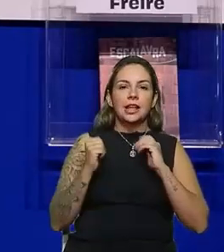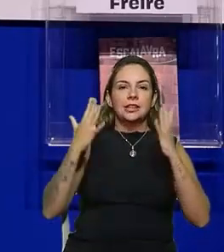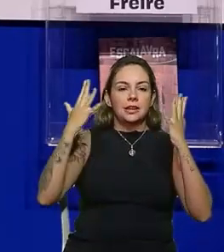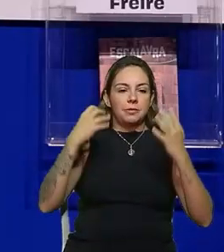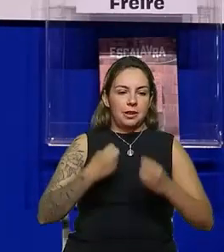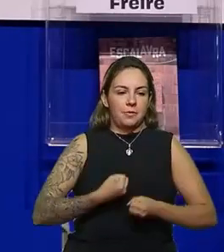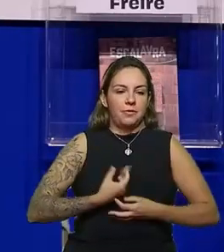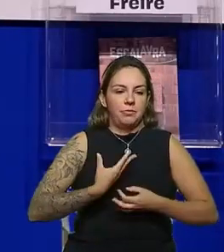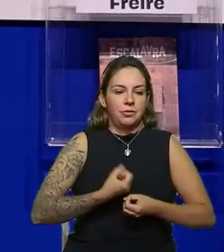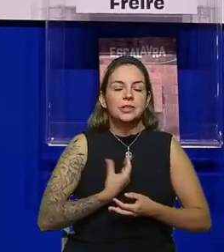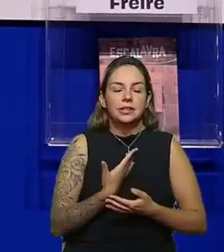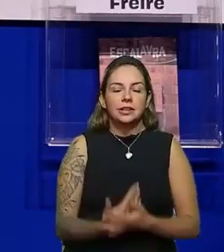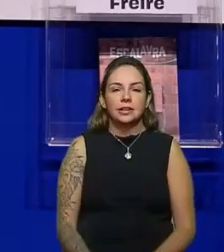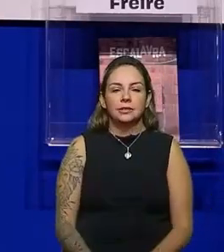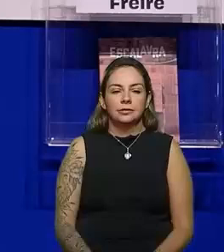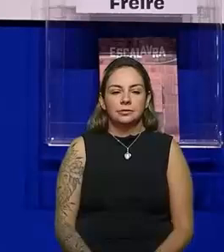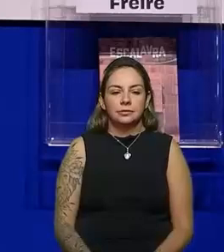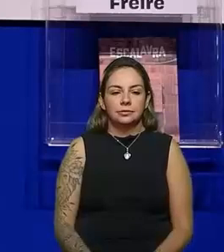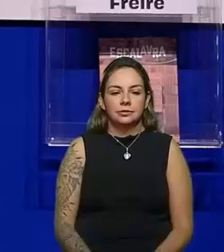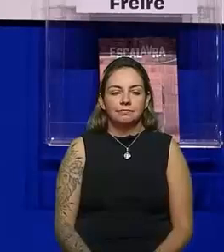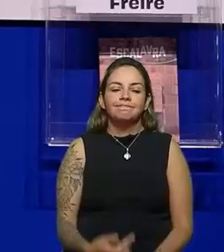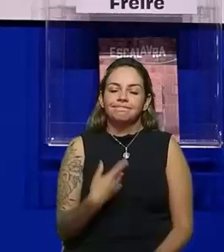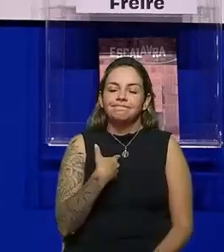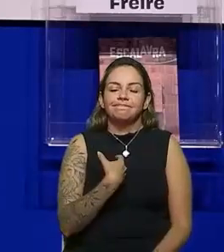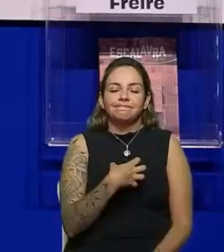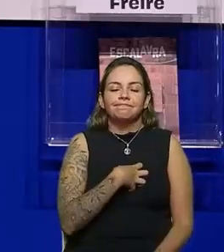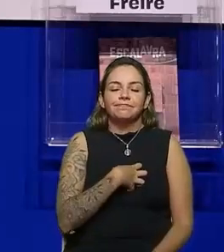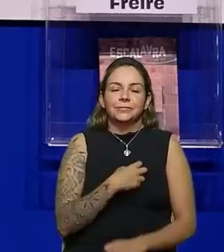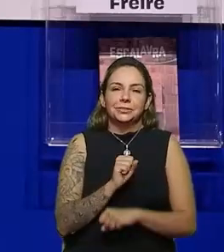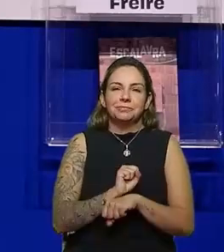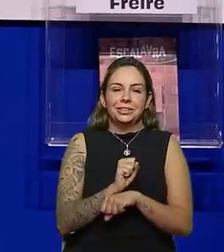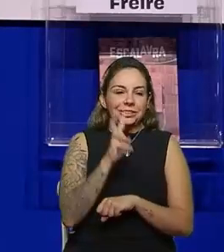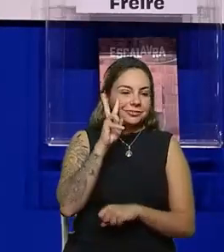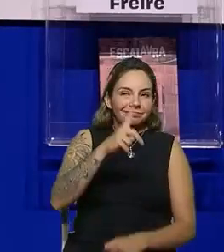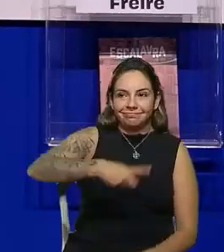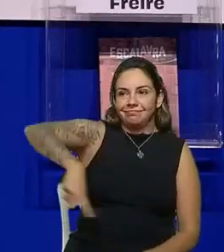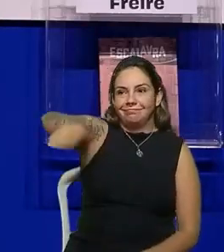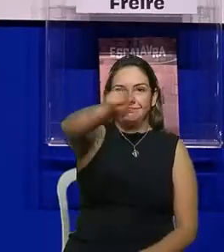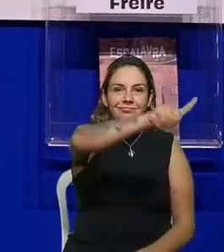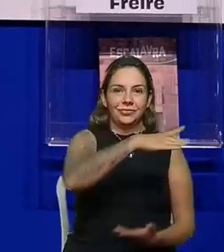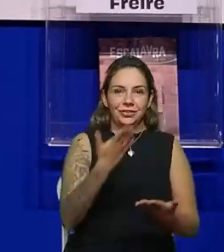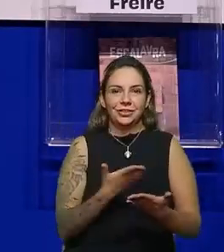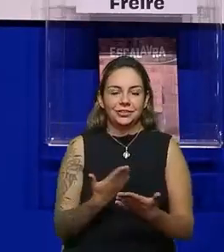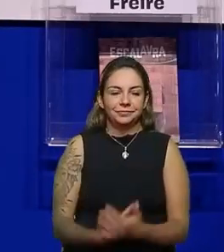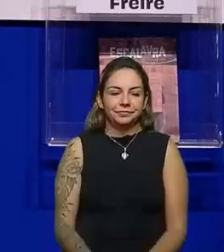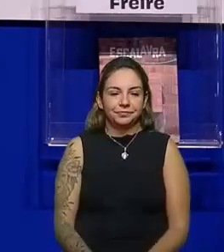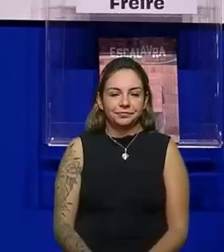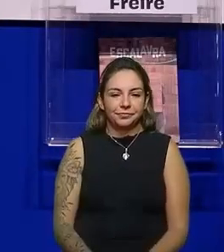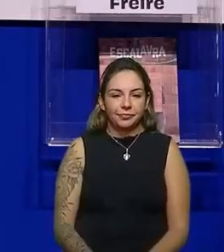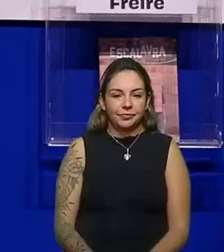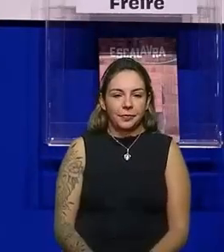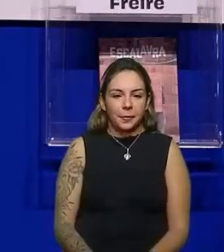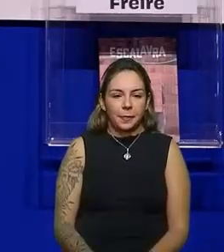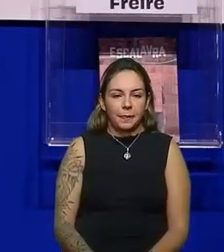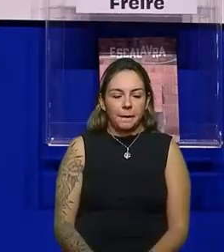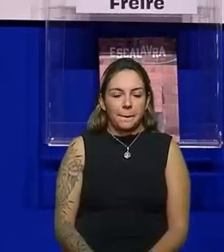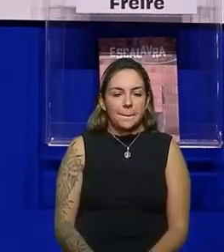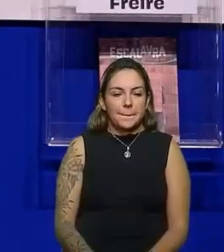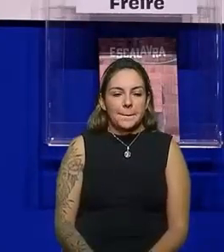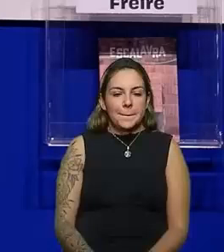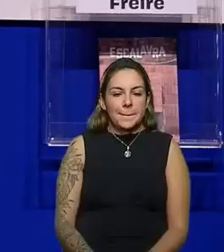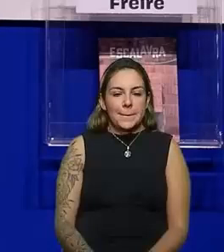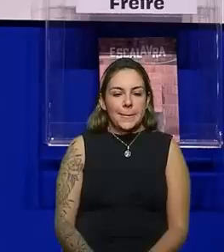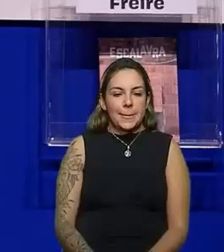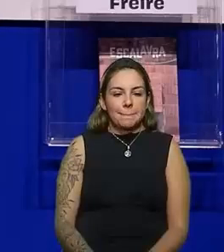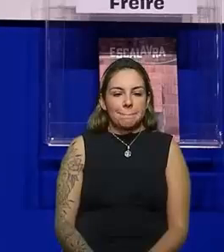poesia. Isso me enche de esperança. Realmente, Pedro.